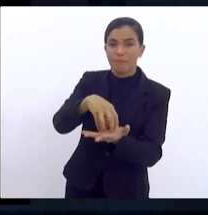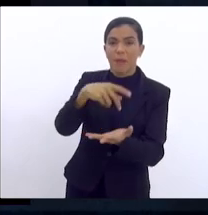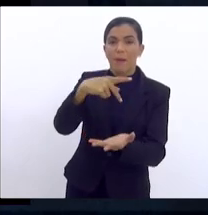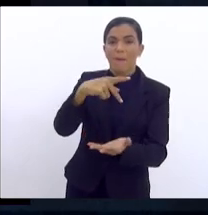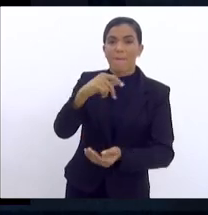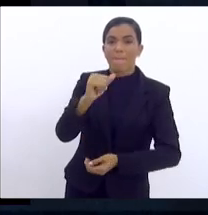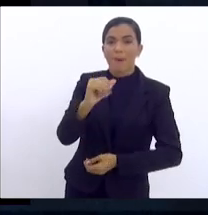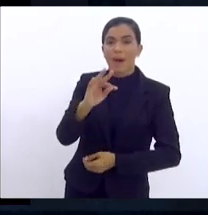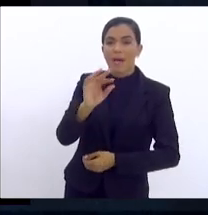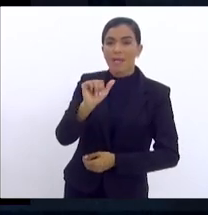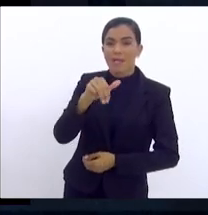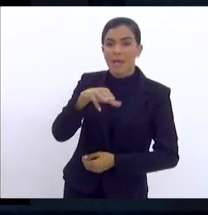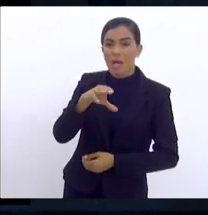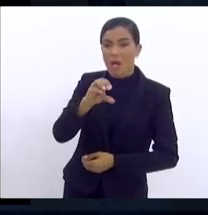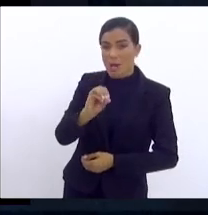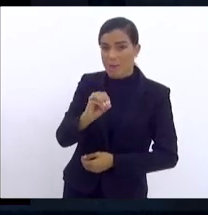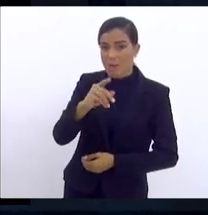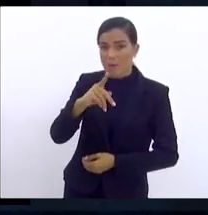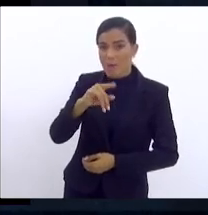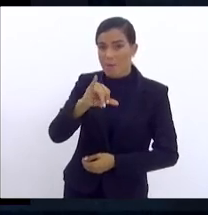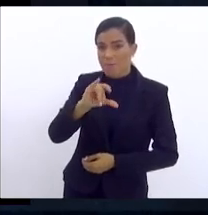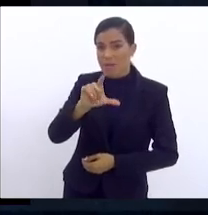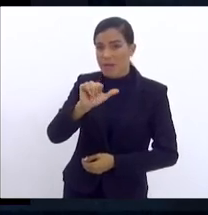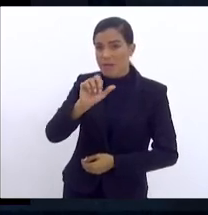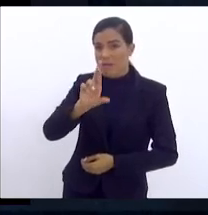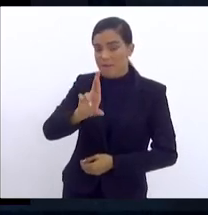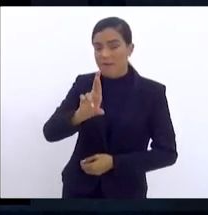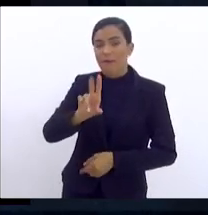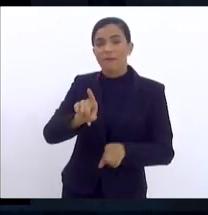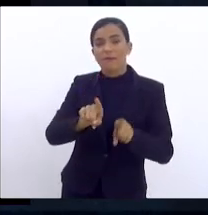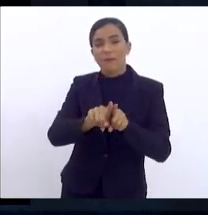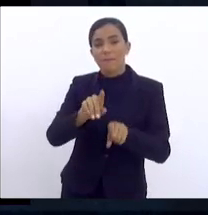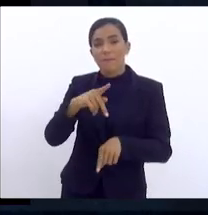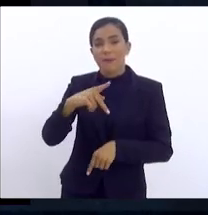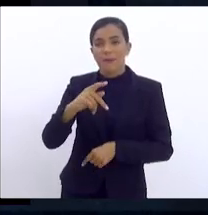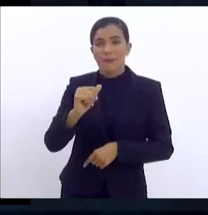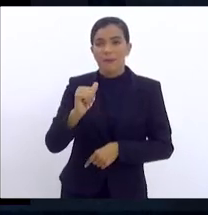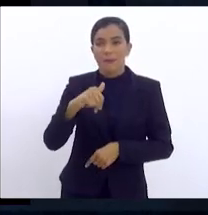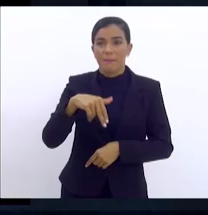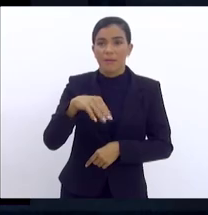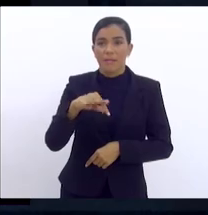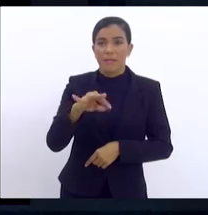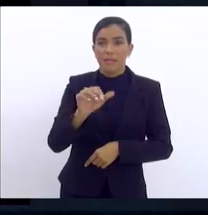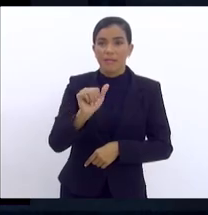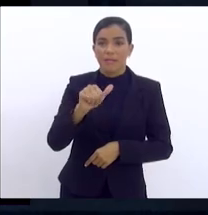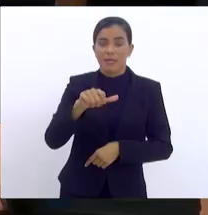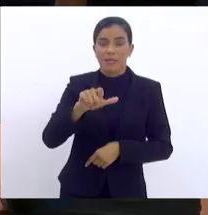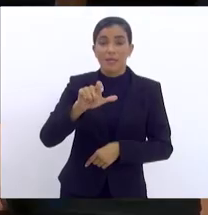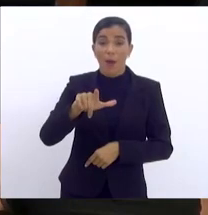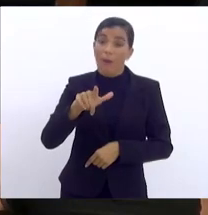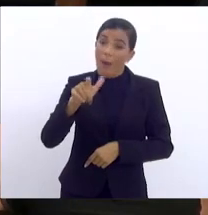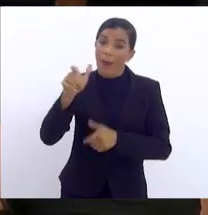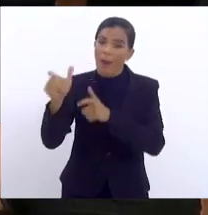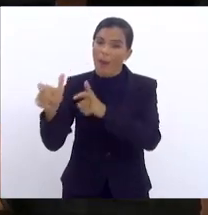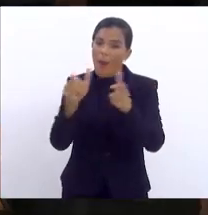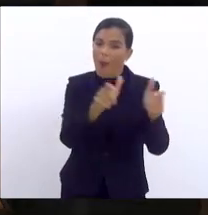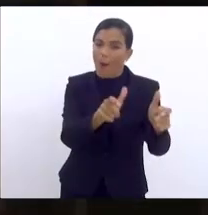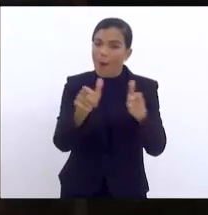Pilar e Pantanal que é a região que eles que eles têm interesse